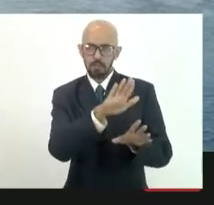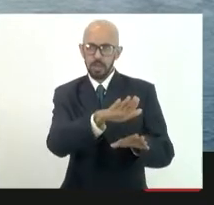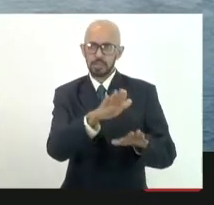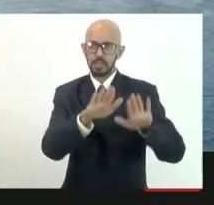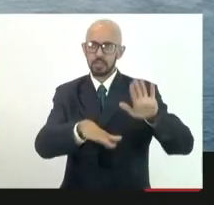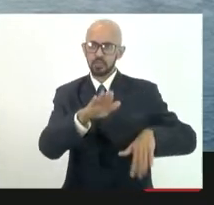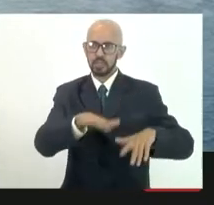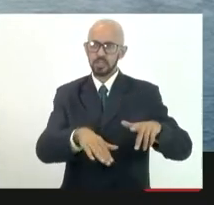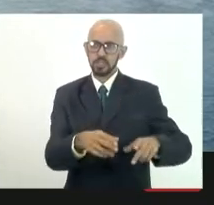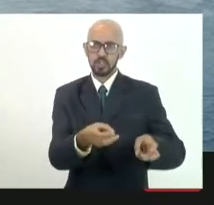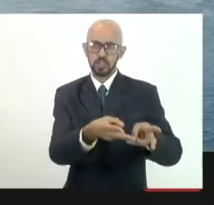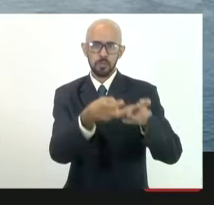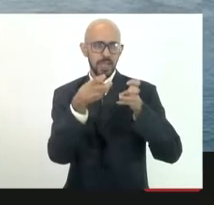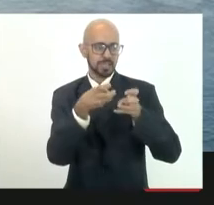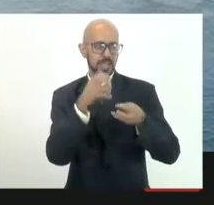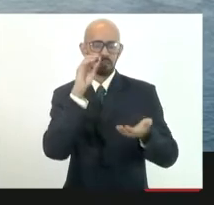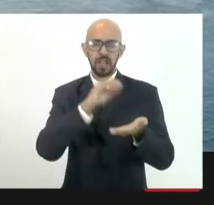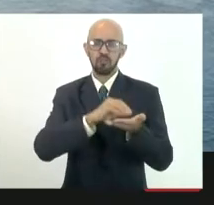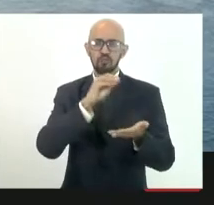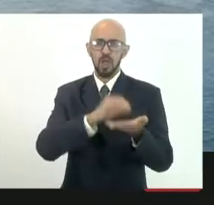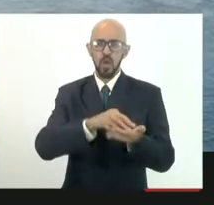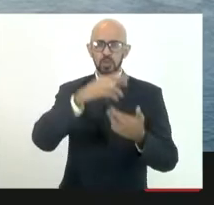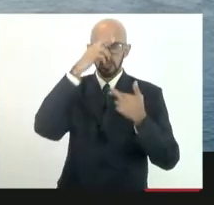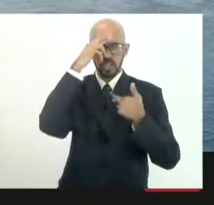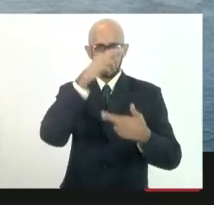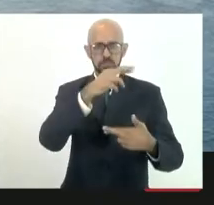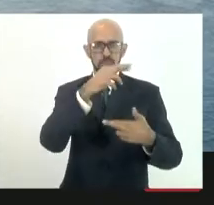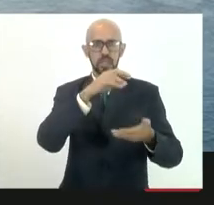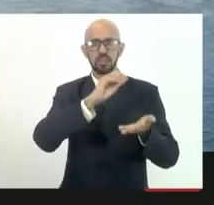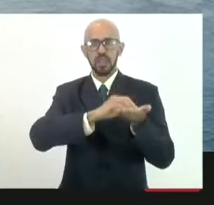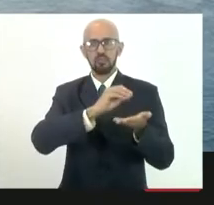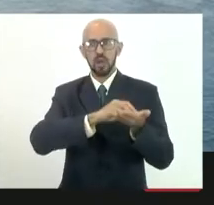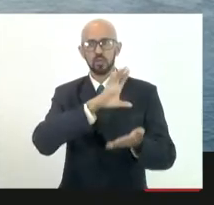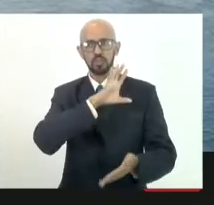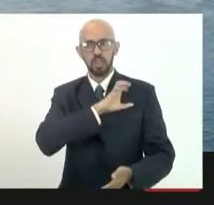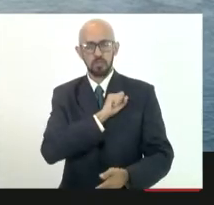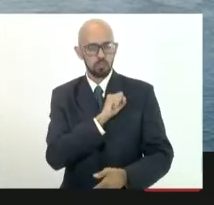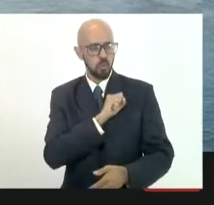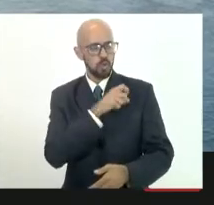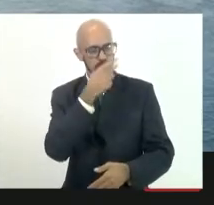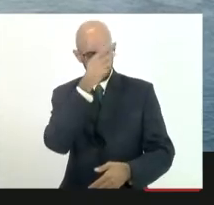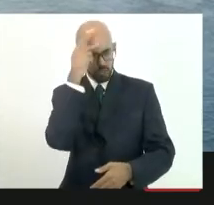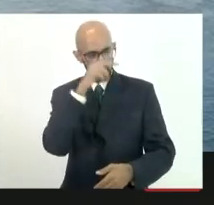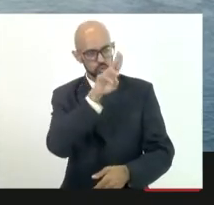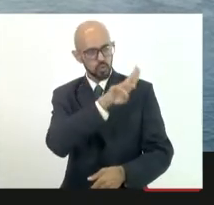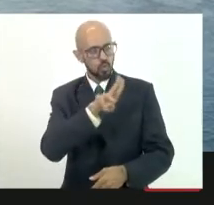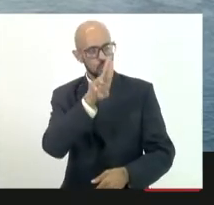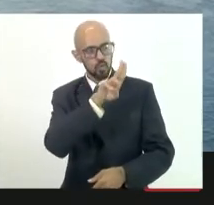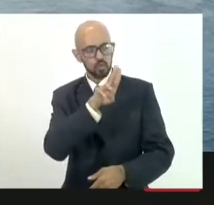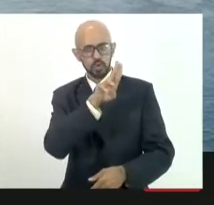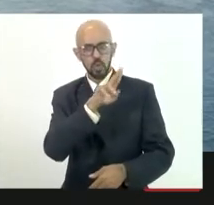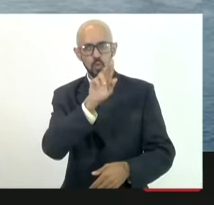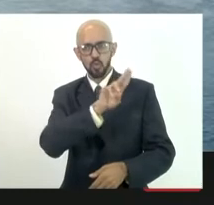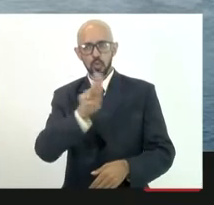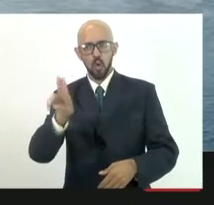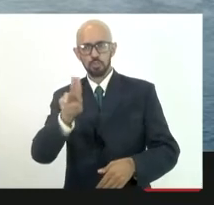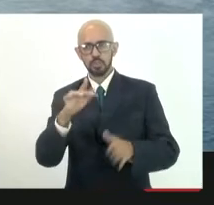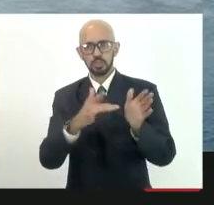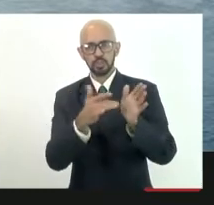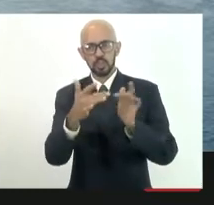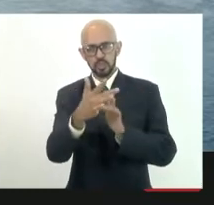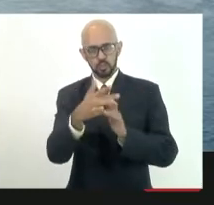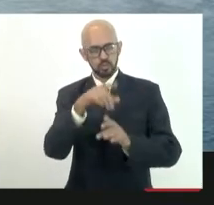vendo na falta e na ausência de respeito e de amor dessas pessoas que se dizem e que usam o nome de Jesus, que na verdade